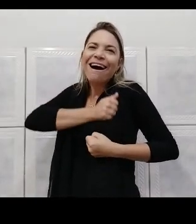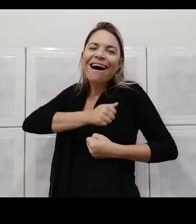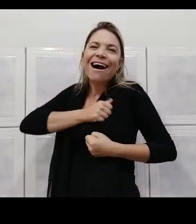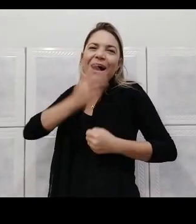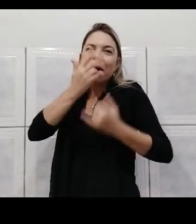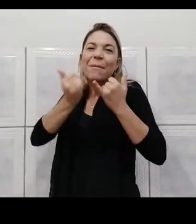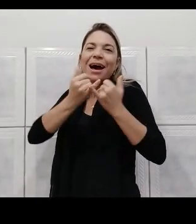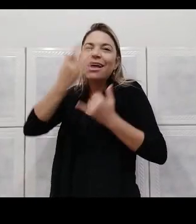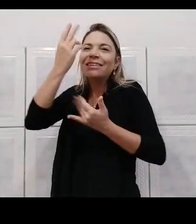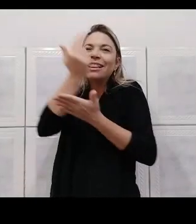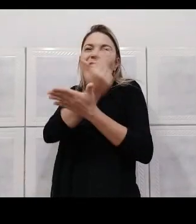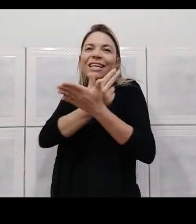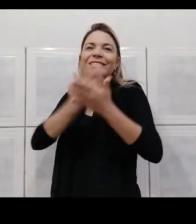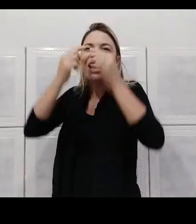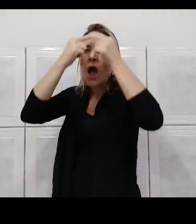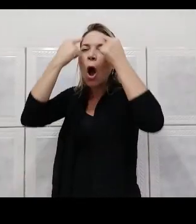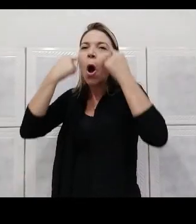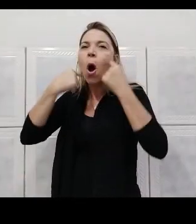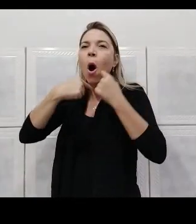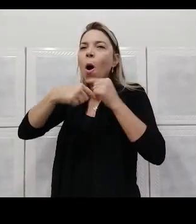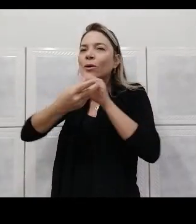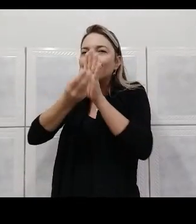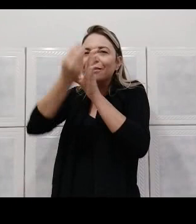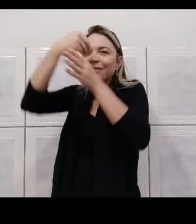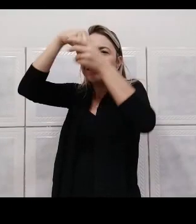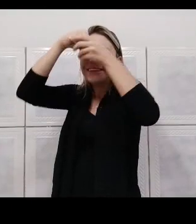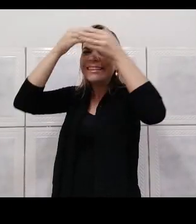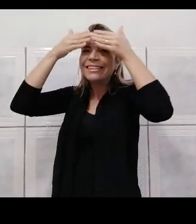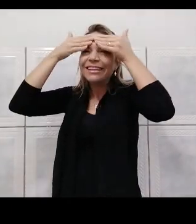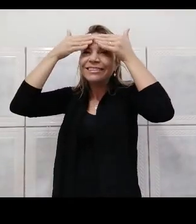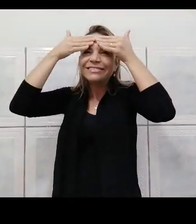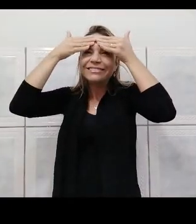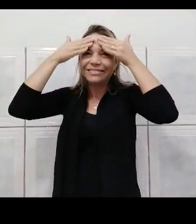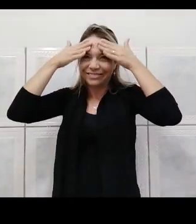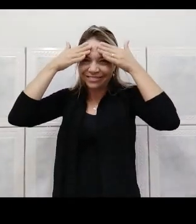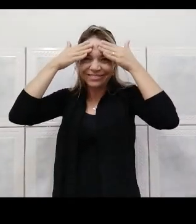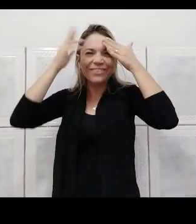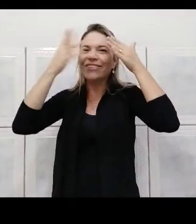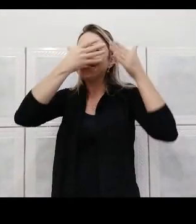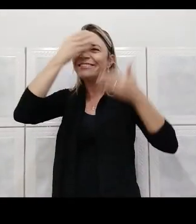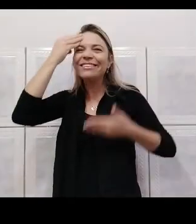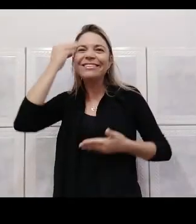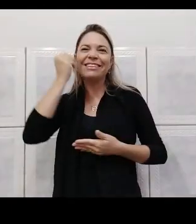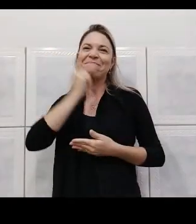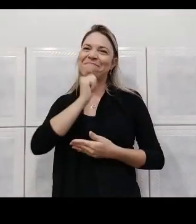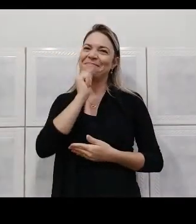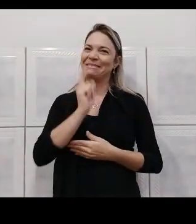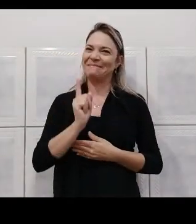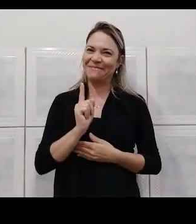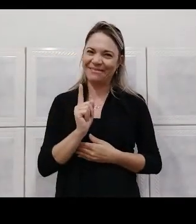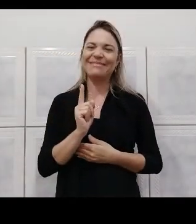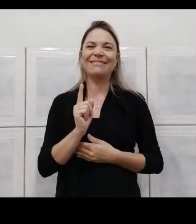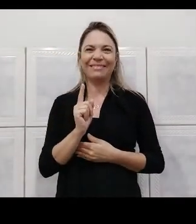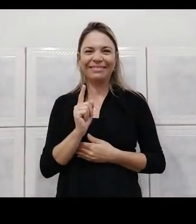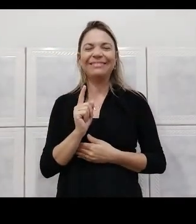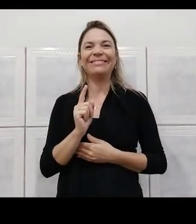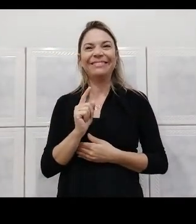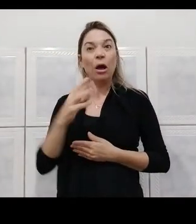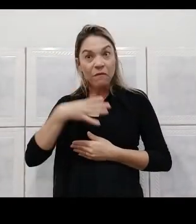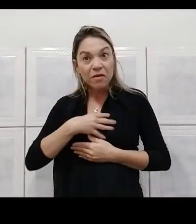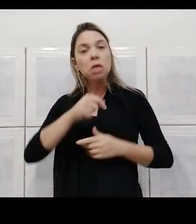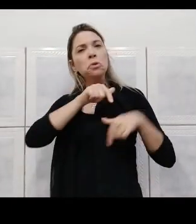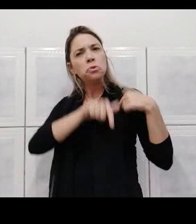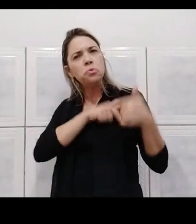filha, os seus filhos que aqui nesse mundo continuarão vivendo, trabalhando, constituindo família, poderão carregar a